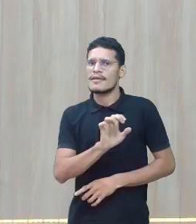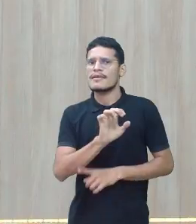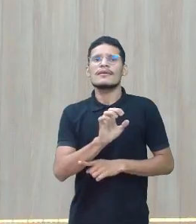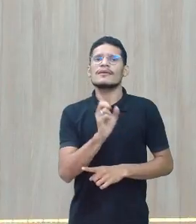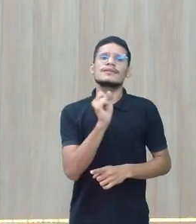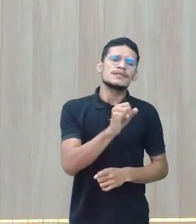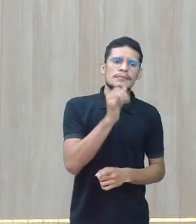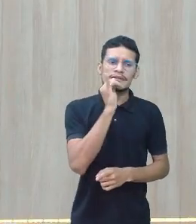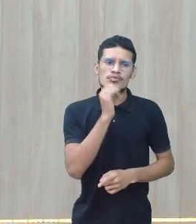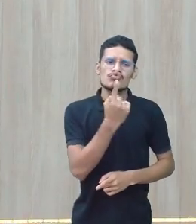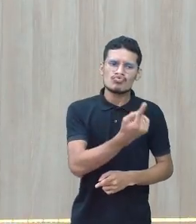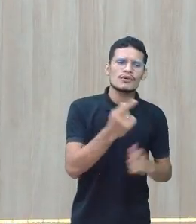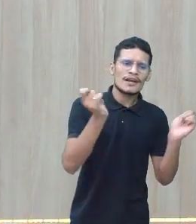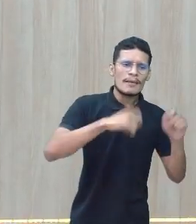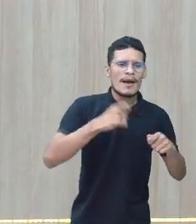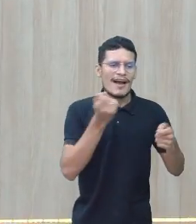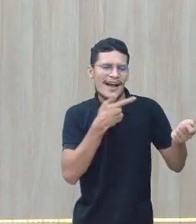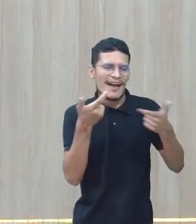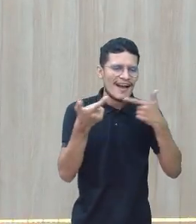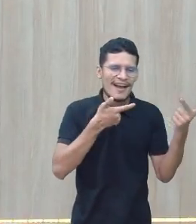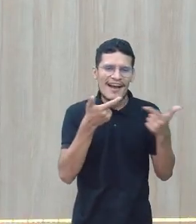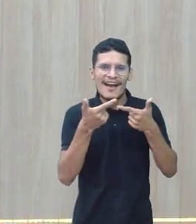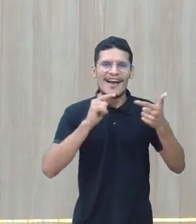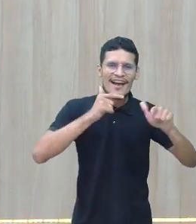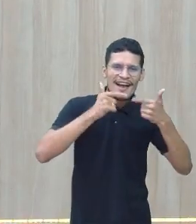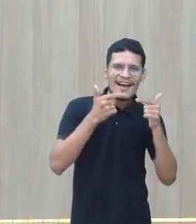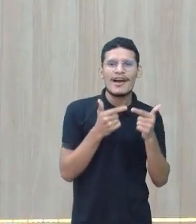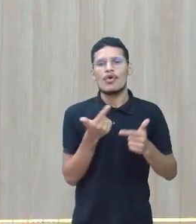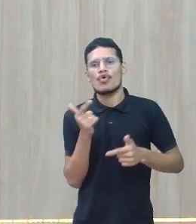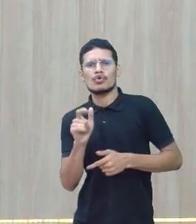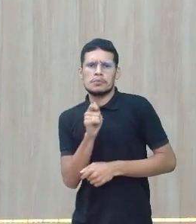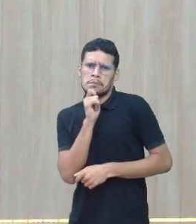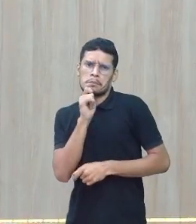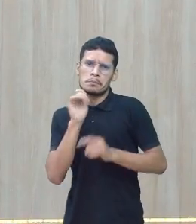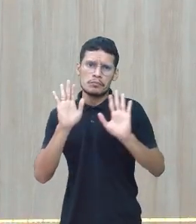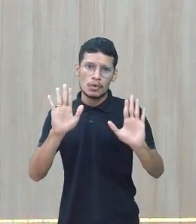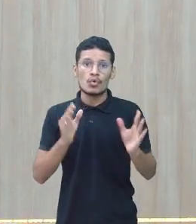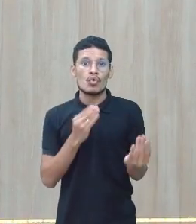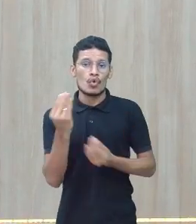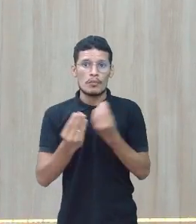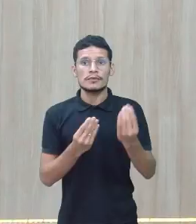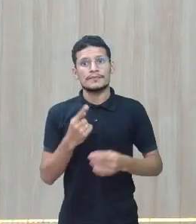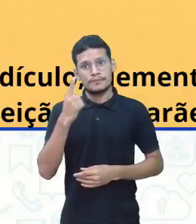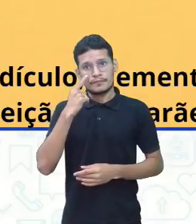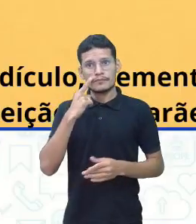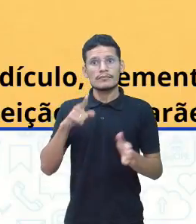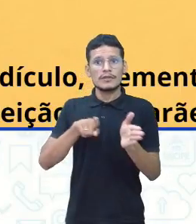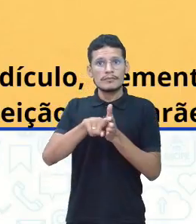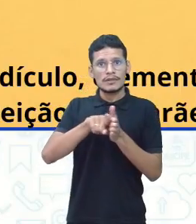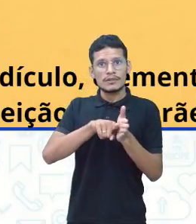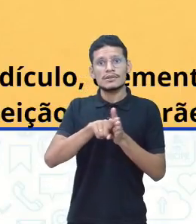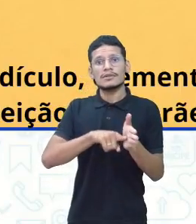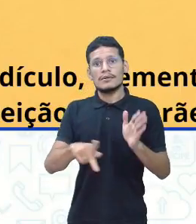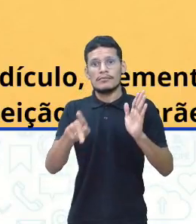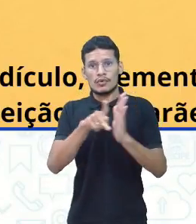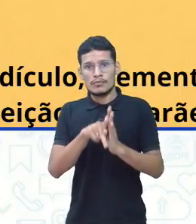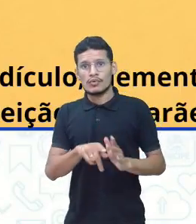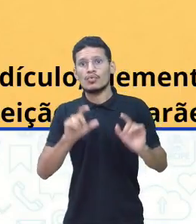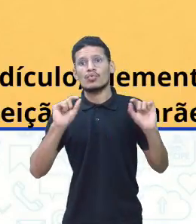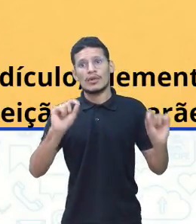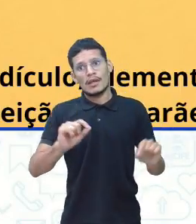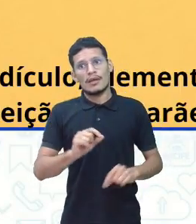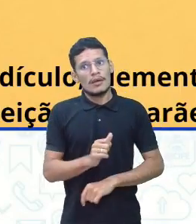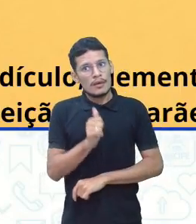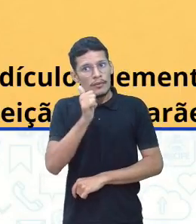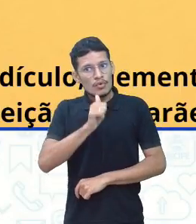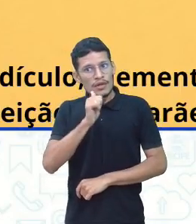não? Qual é a repercussão dele na nossa vida? Segundo uma pesquisa da Leales Conceição Guimarães, ela vai citar